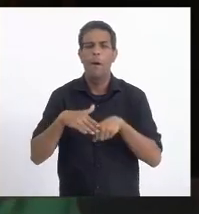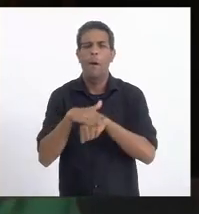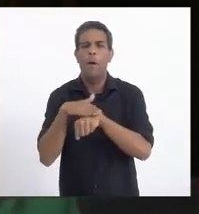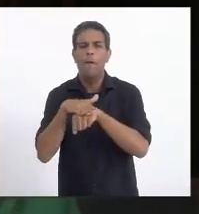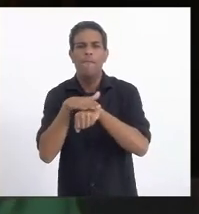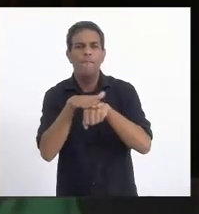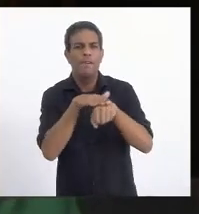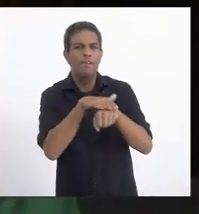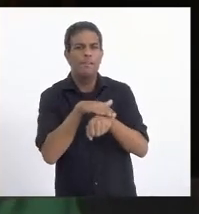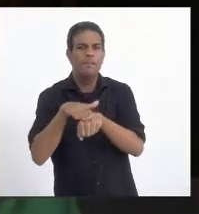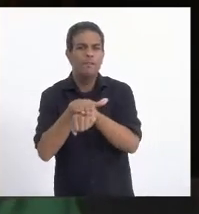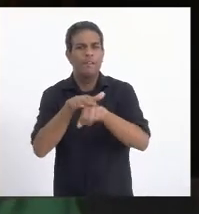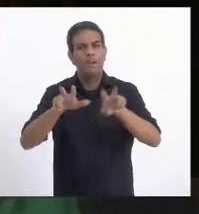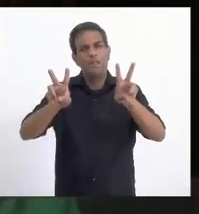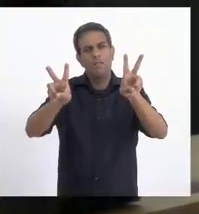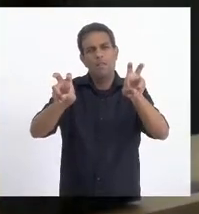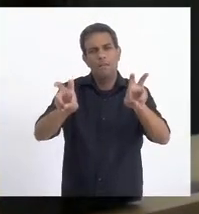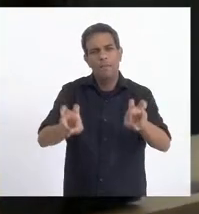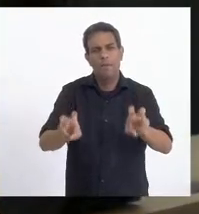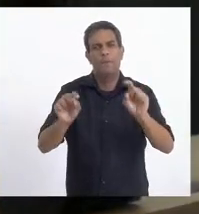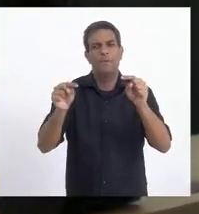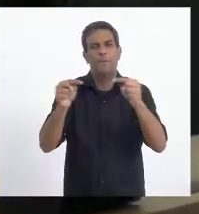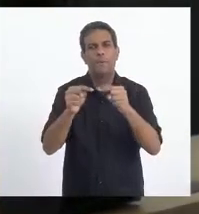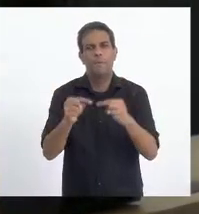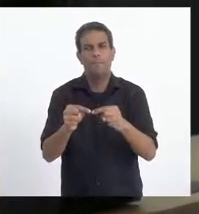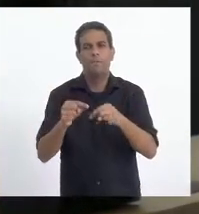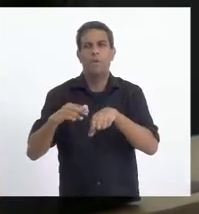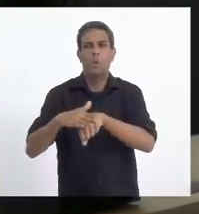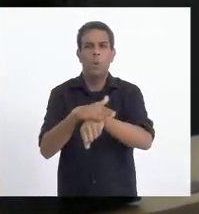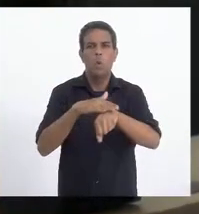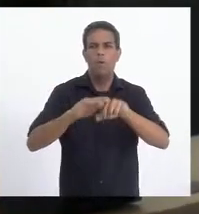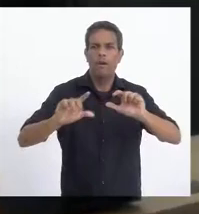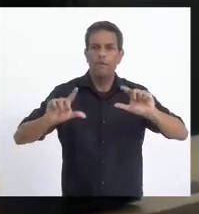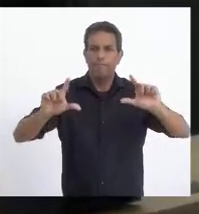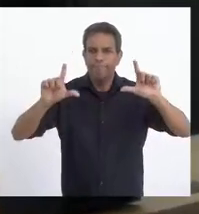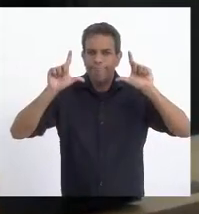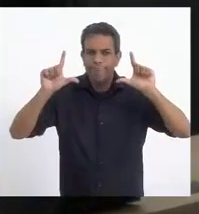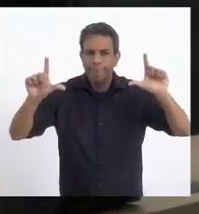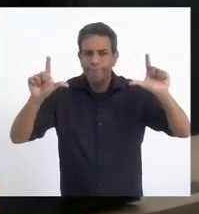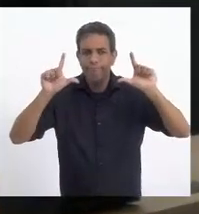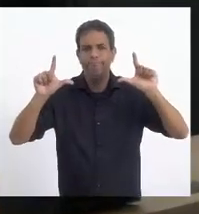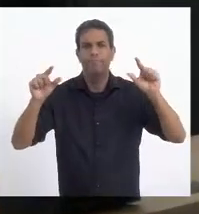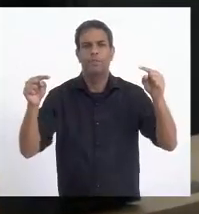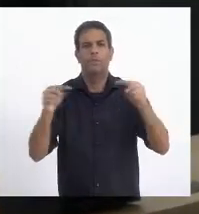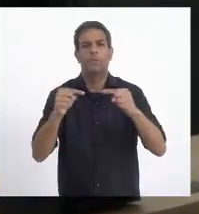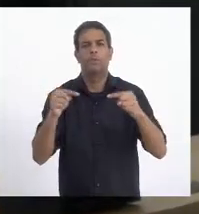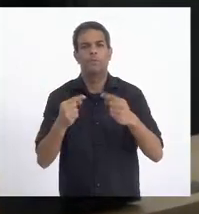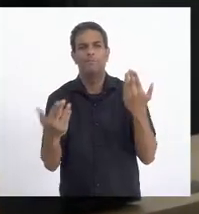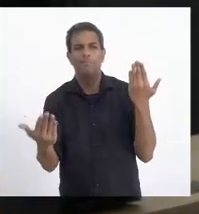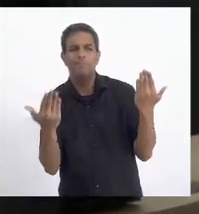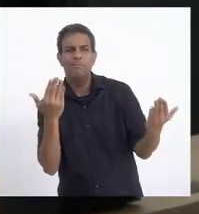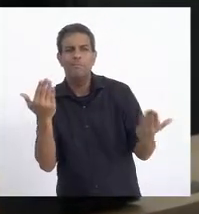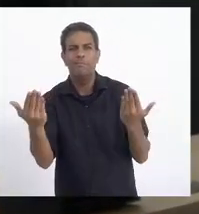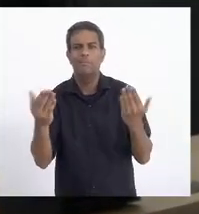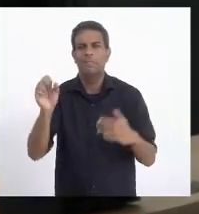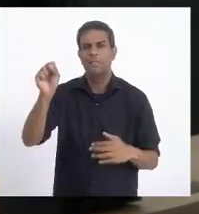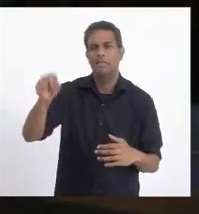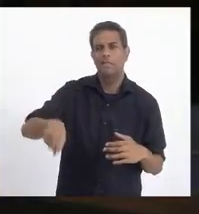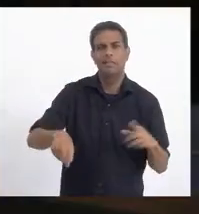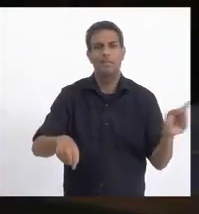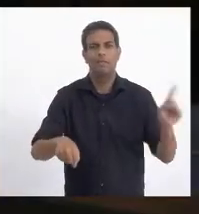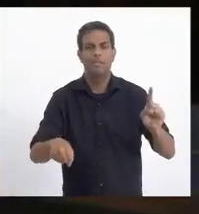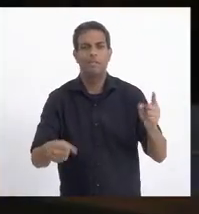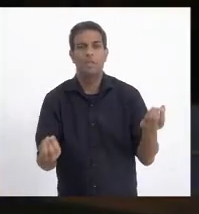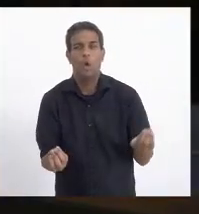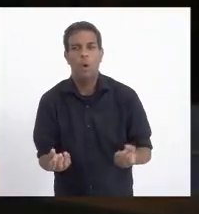a falar porque veio e tem começar realmente botar cara não ficaria sim senhor não se